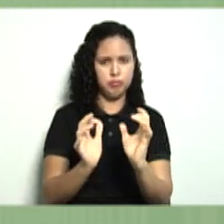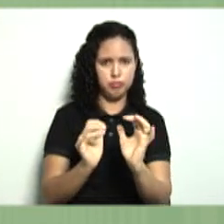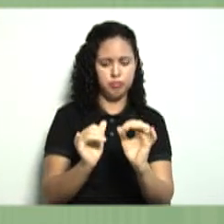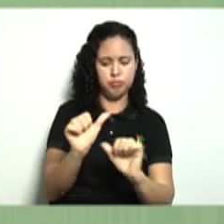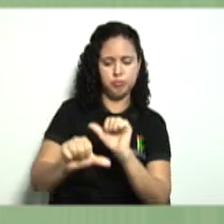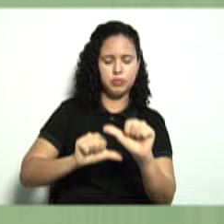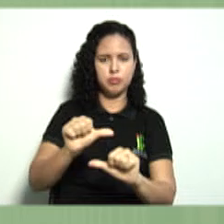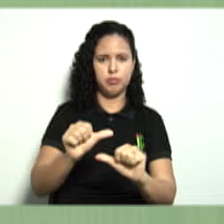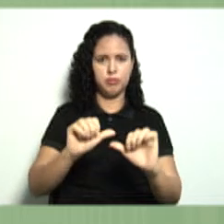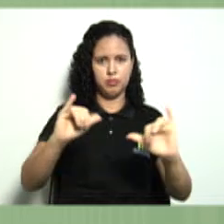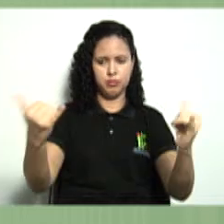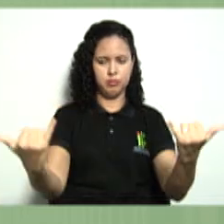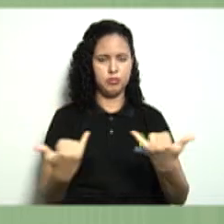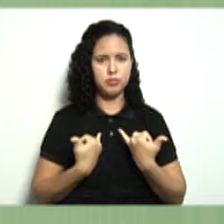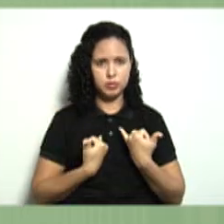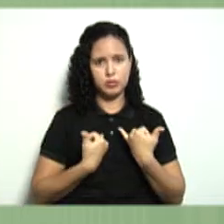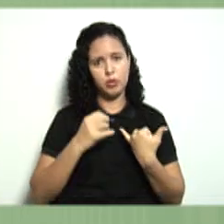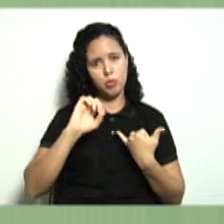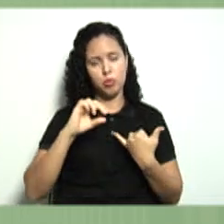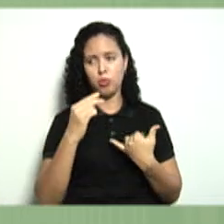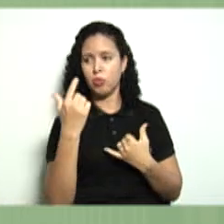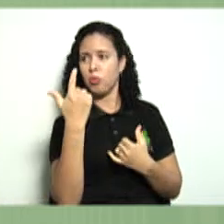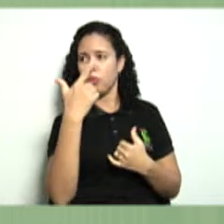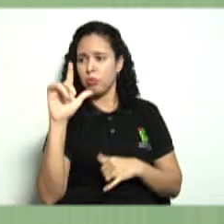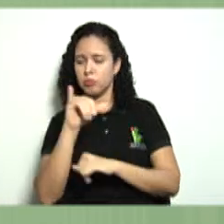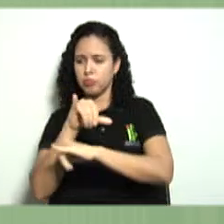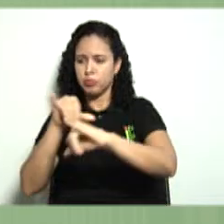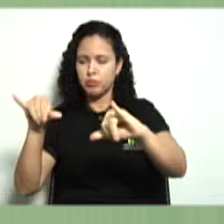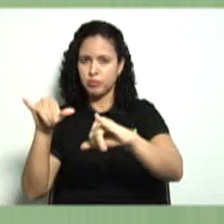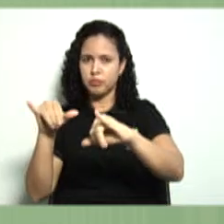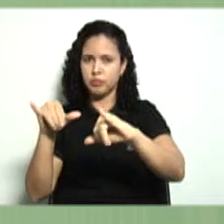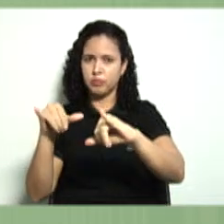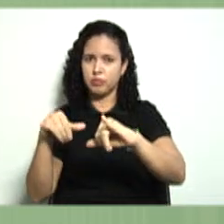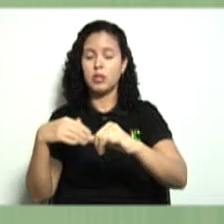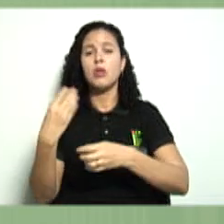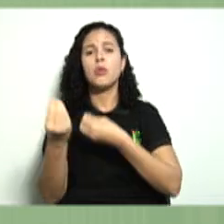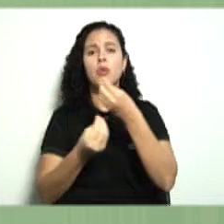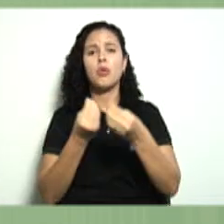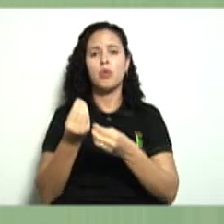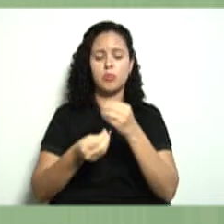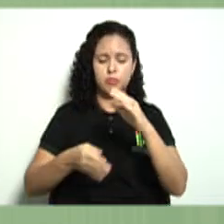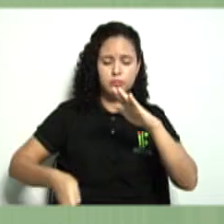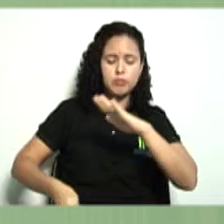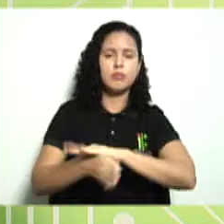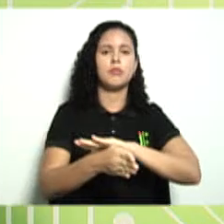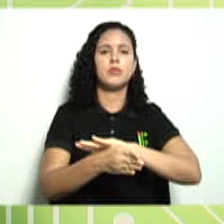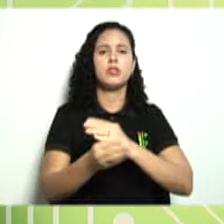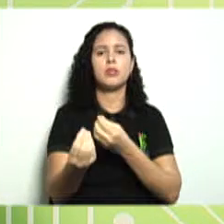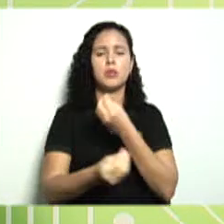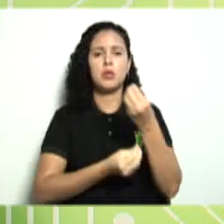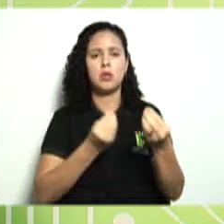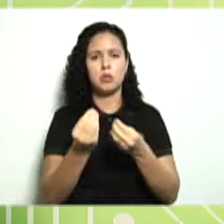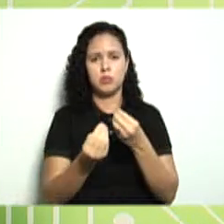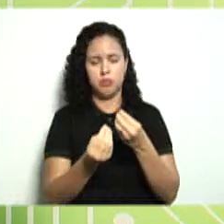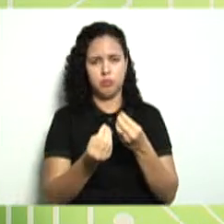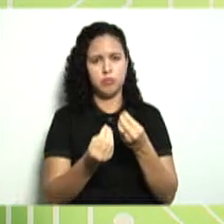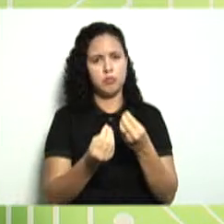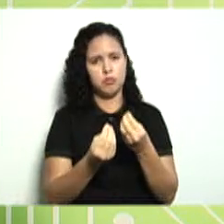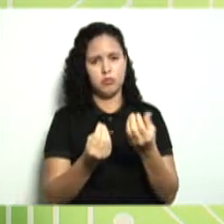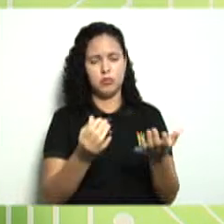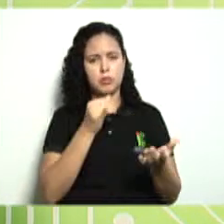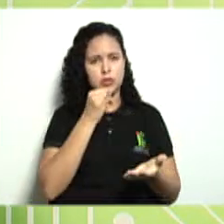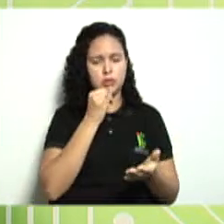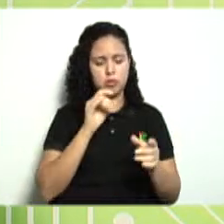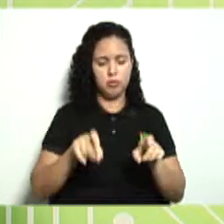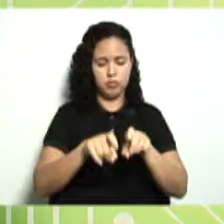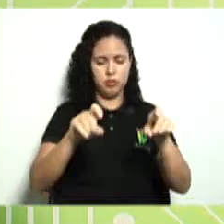acontece? Você enviou dados para o computador, agora ele vai ter que sair. Então, assim, não adianta nada se você está com o computador